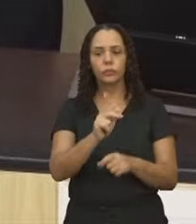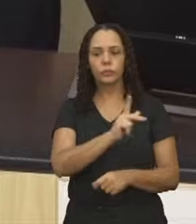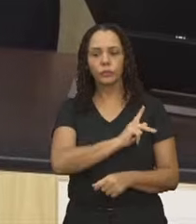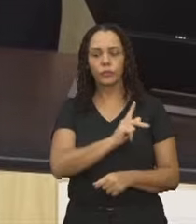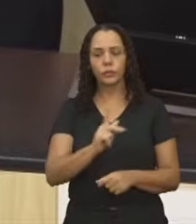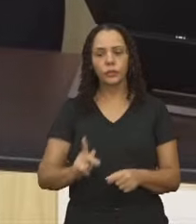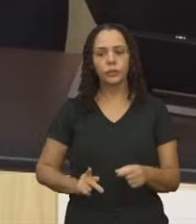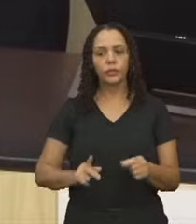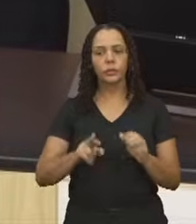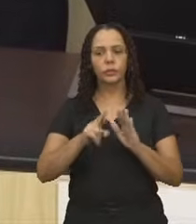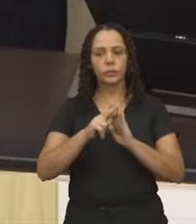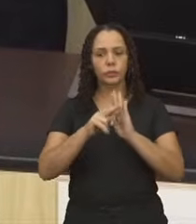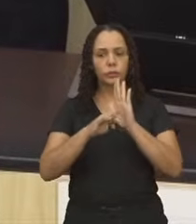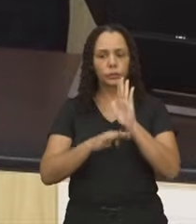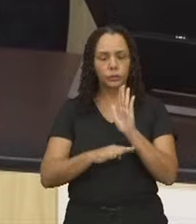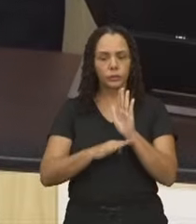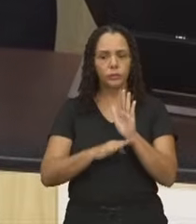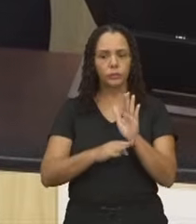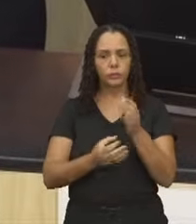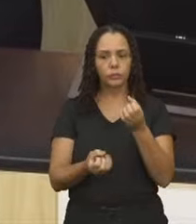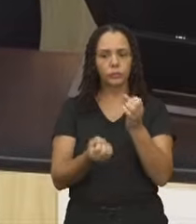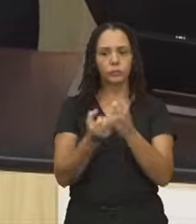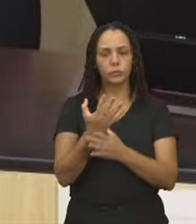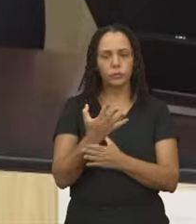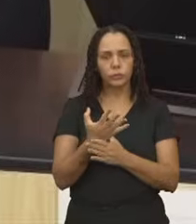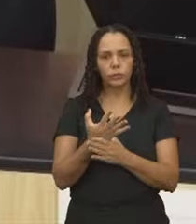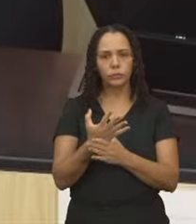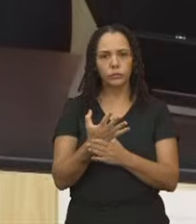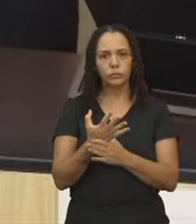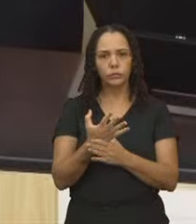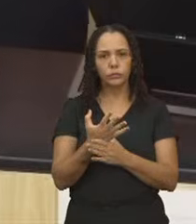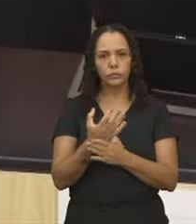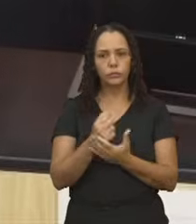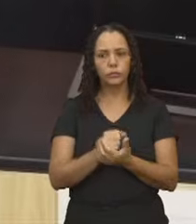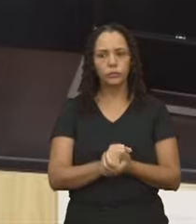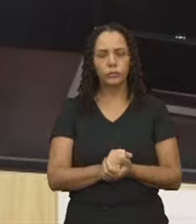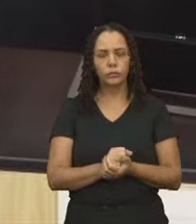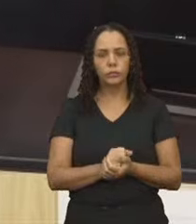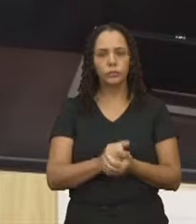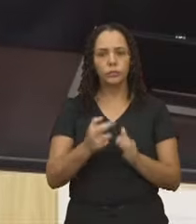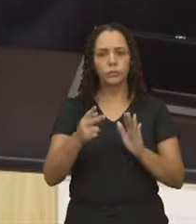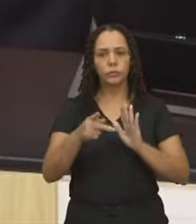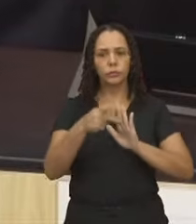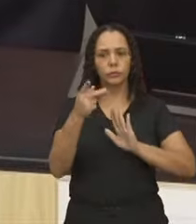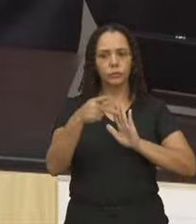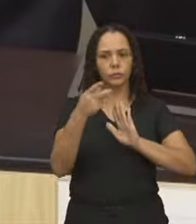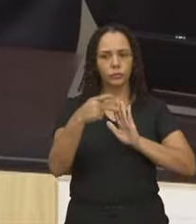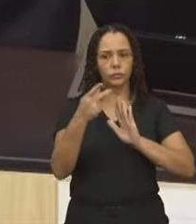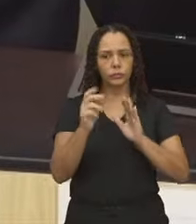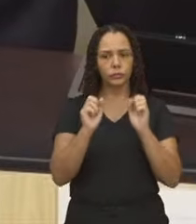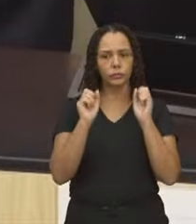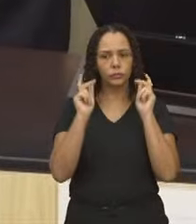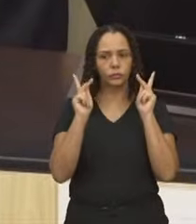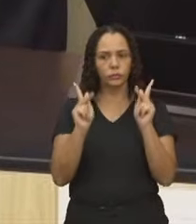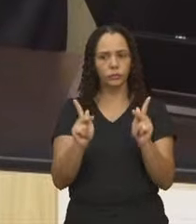relator para a elaboração da necessária portaria, ok?